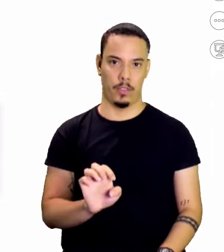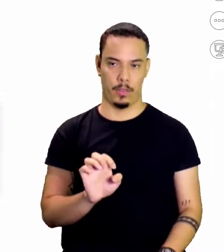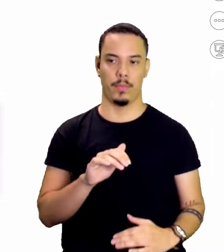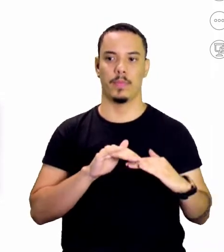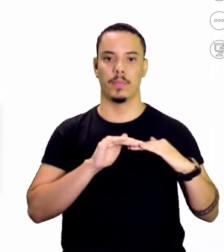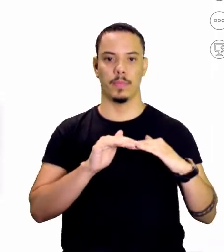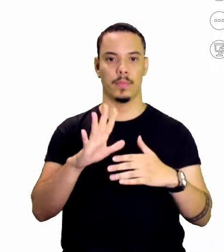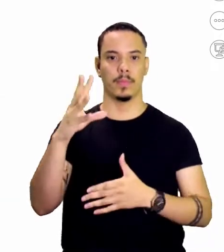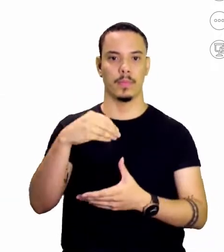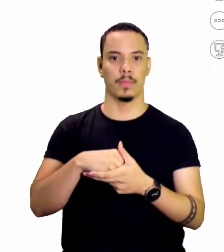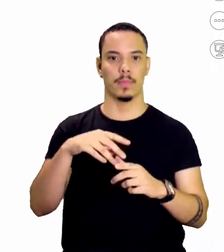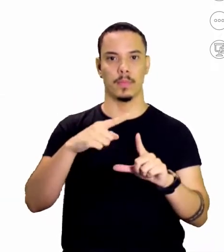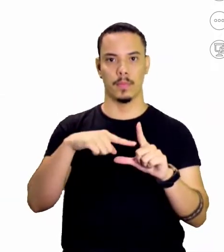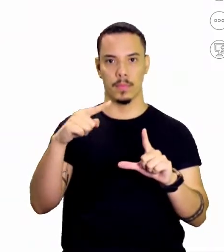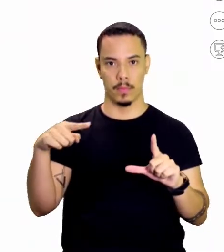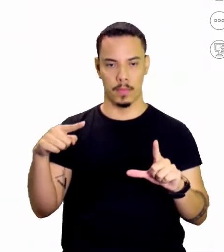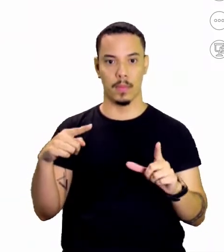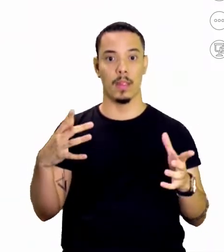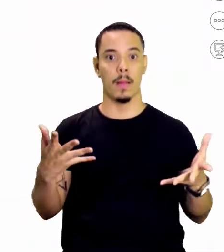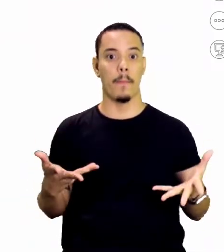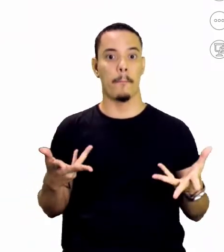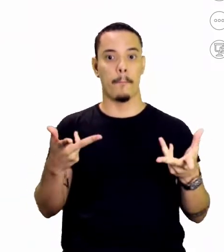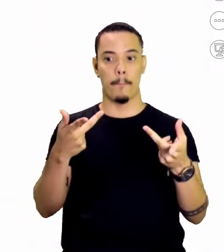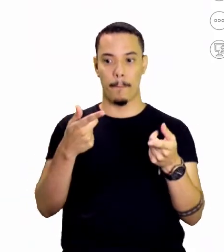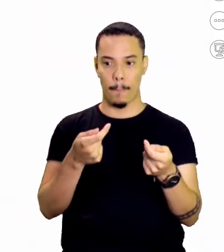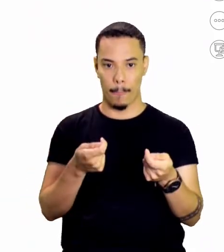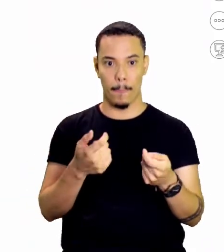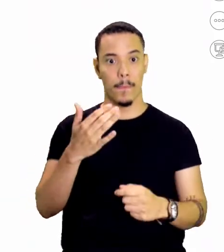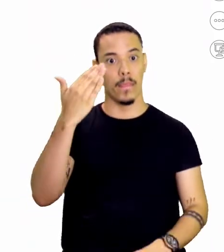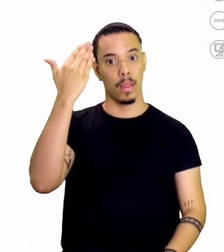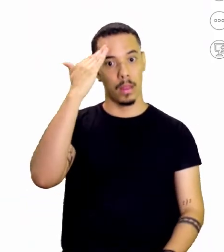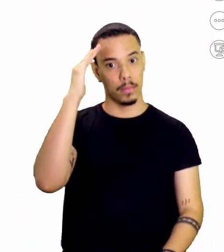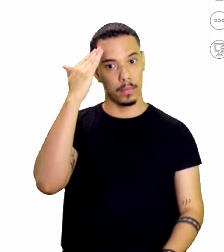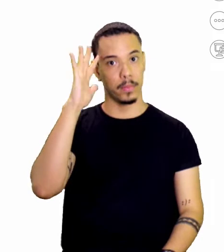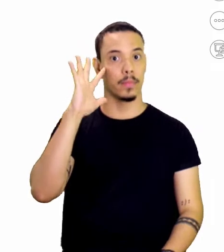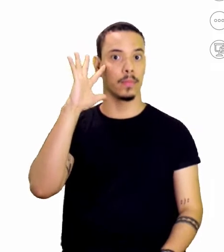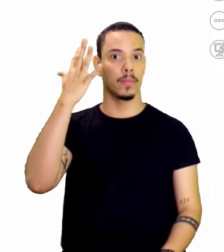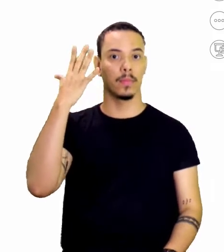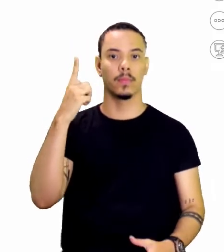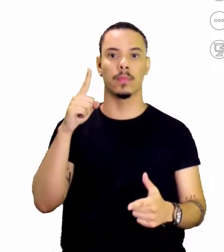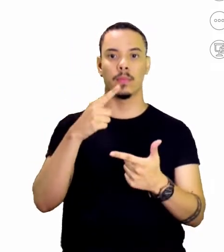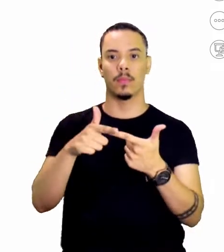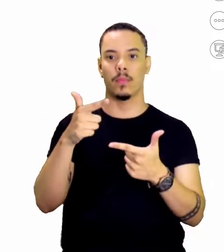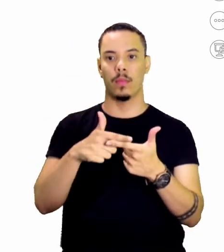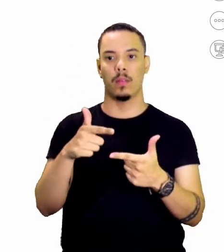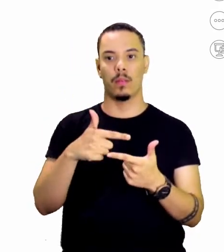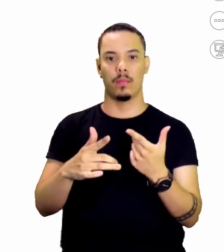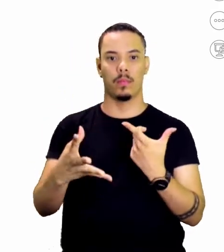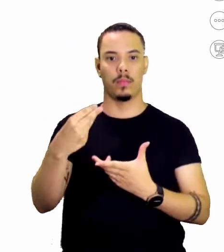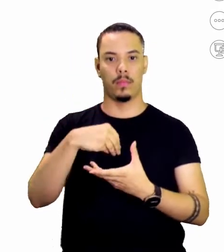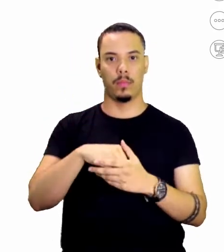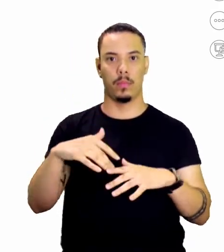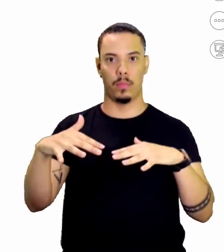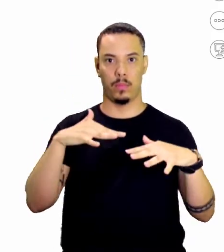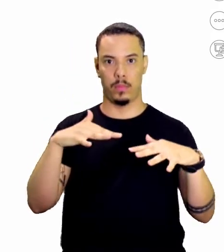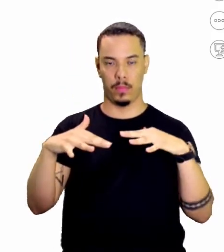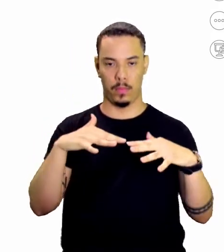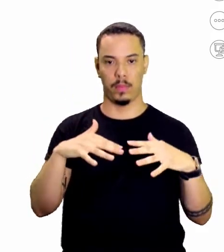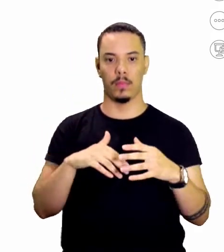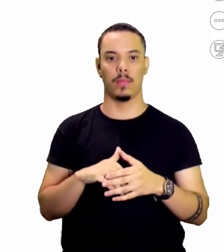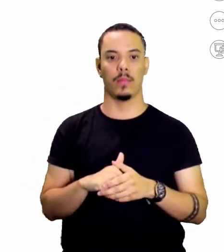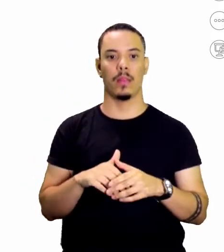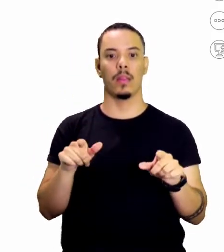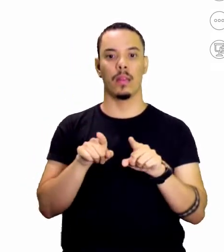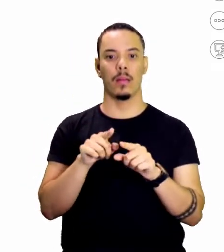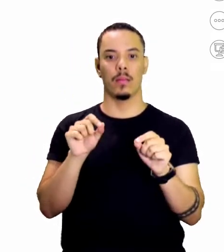considerado aí no gráfico né habilidades entender e resolver situações-problemas que envolvam movimento uniforme